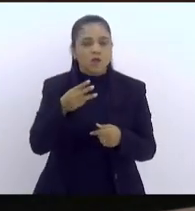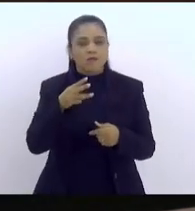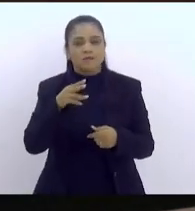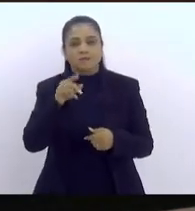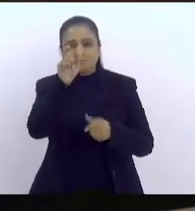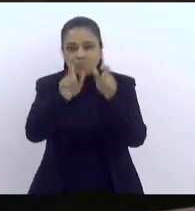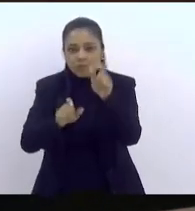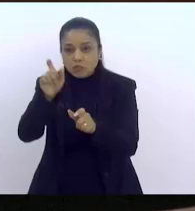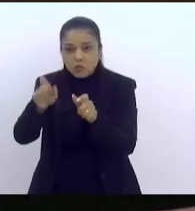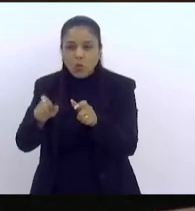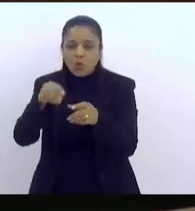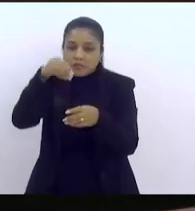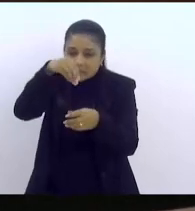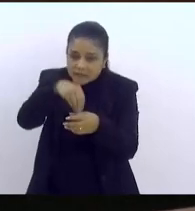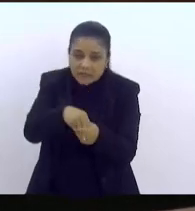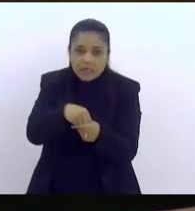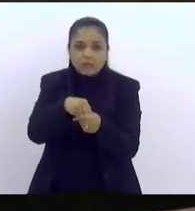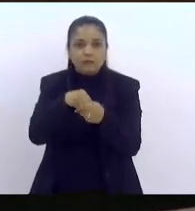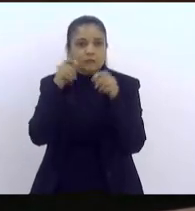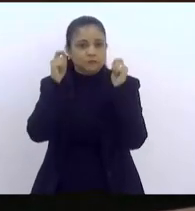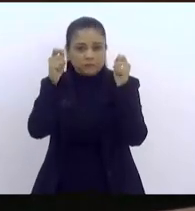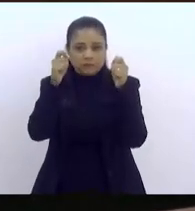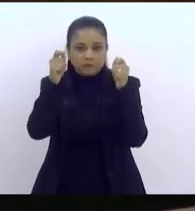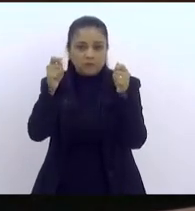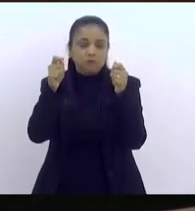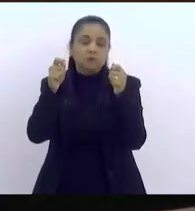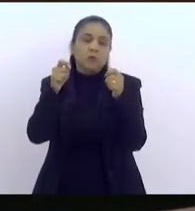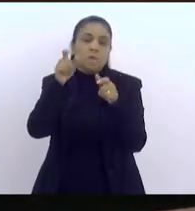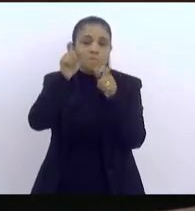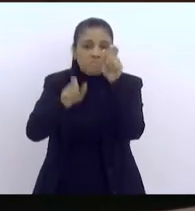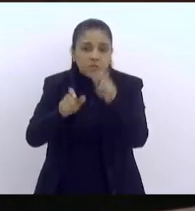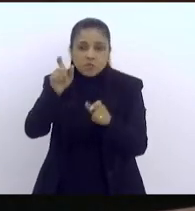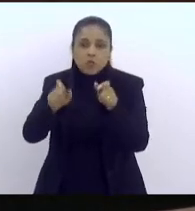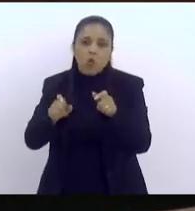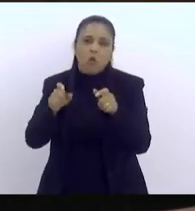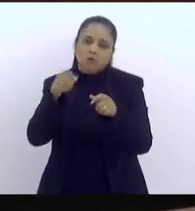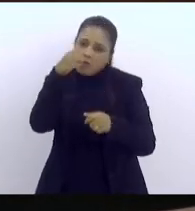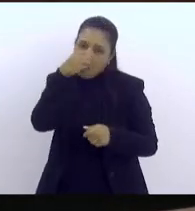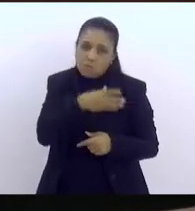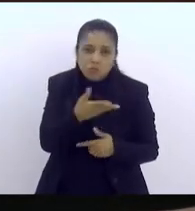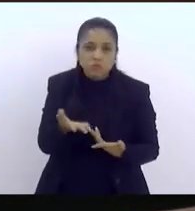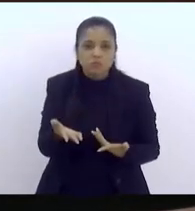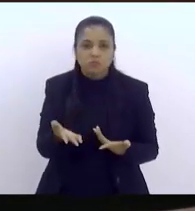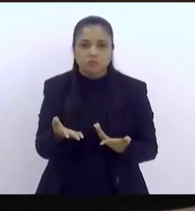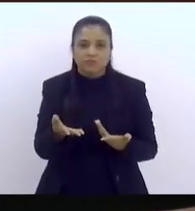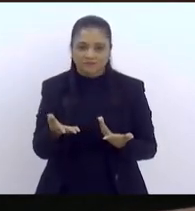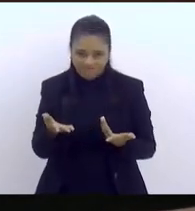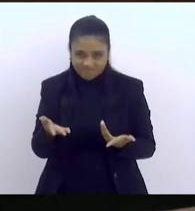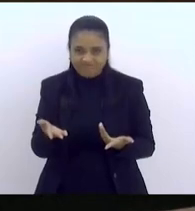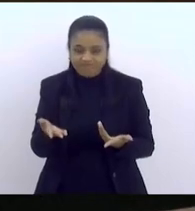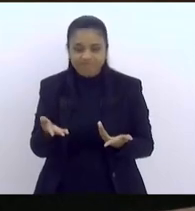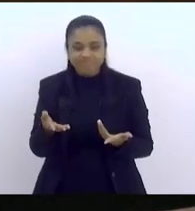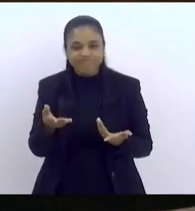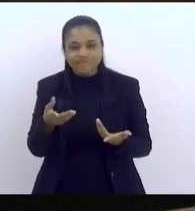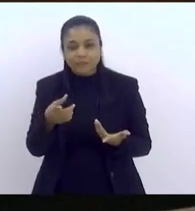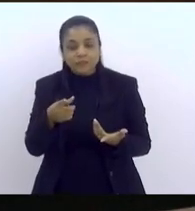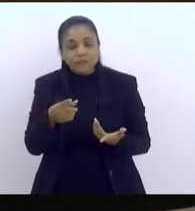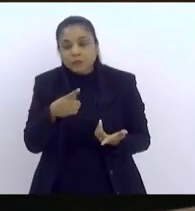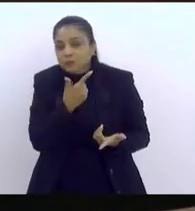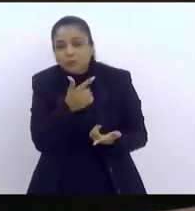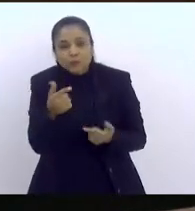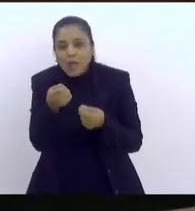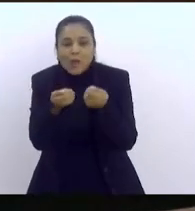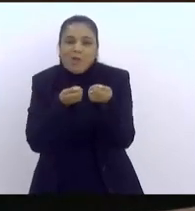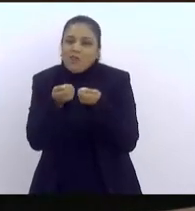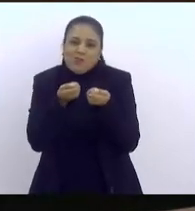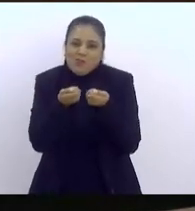realmente extravasam. É normal. Qualquer manifestação que tenha milhares e milhares de pessoas, infelizmente, não há um controle sobre